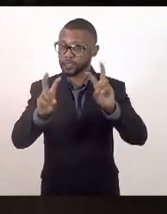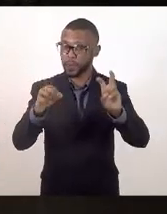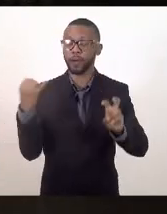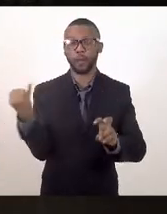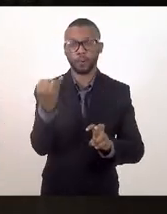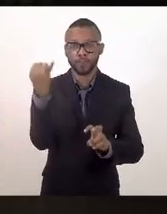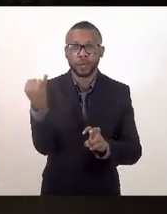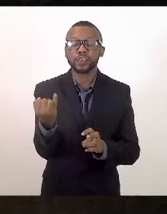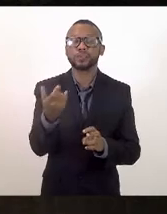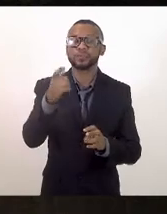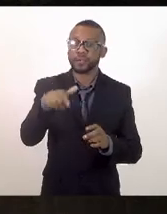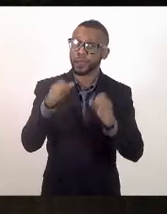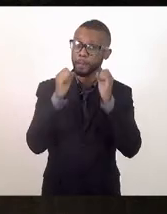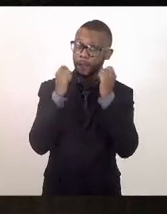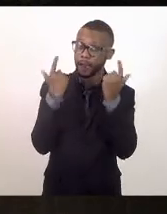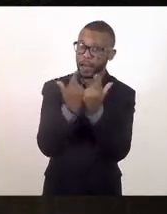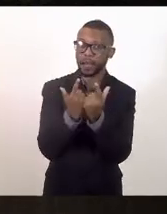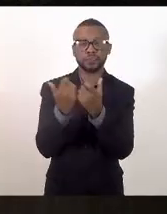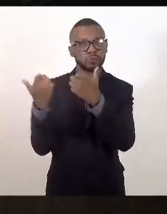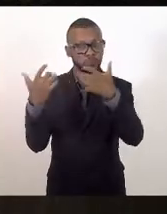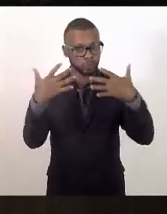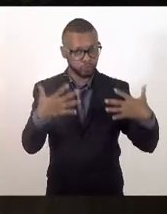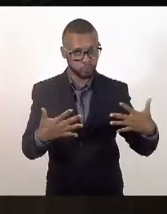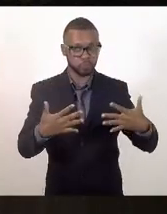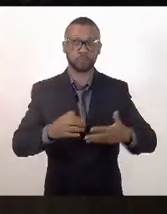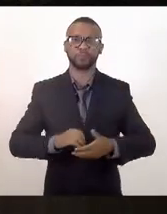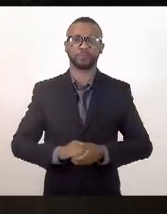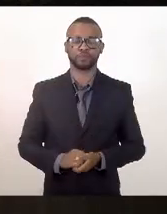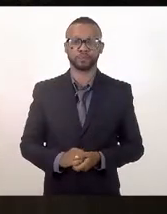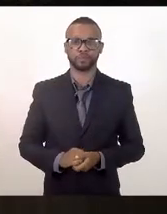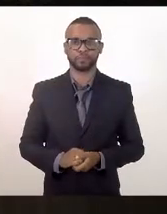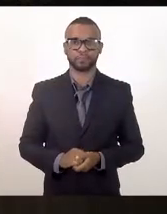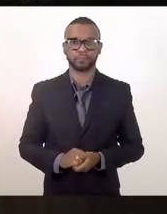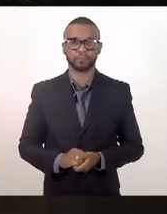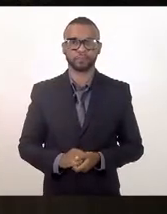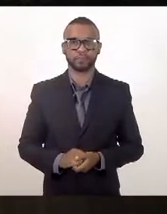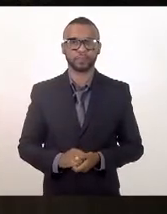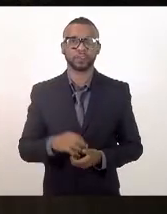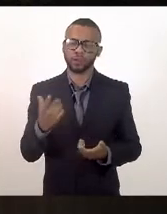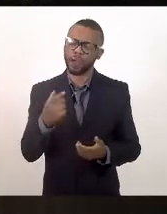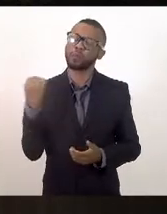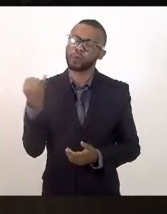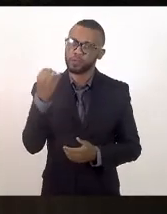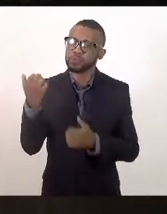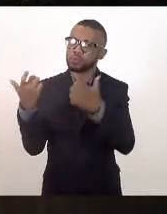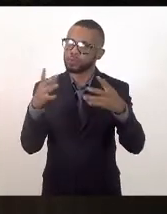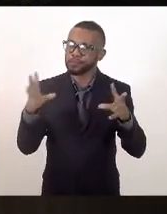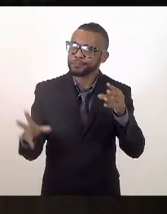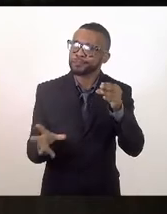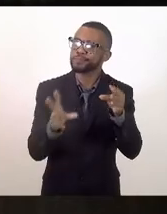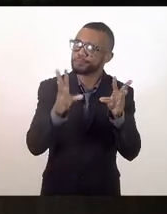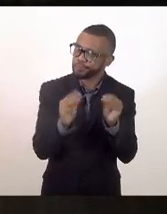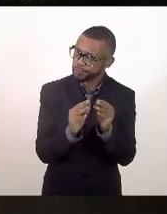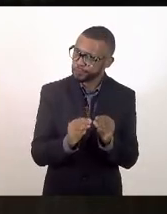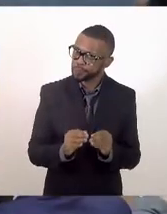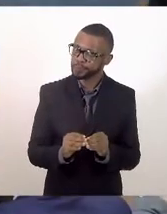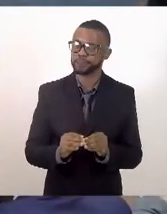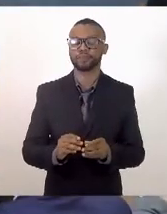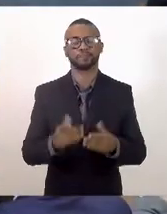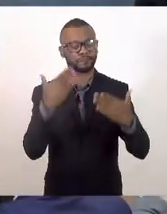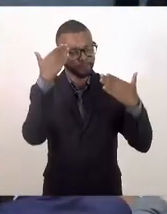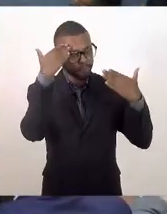se debruçar. Então, nesse sentido, essas são as pequenas considerações que gostaria de fazer. Obrigada,